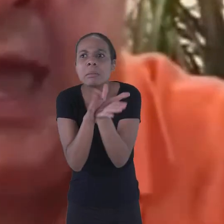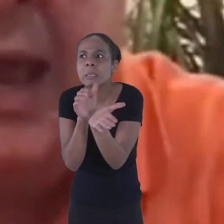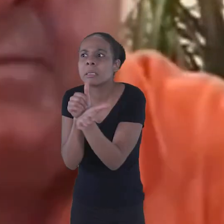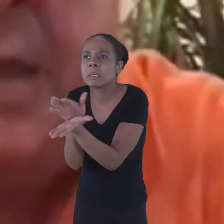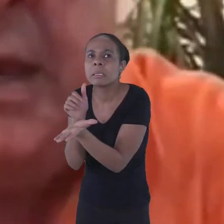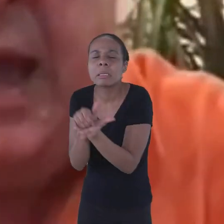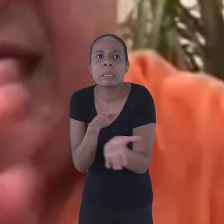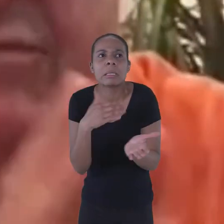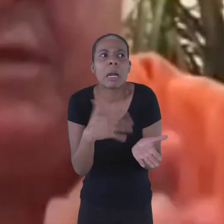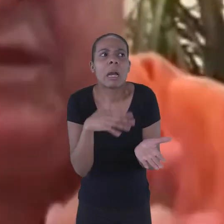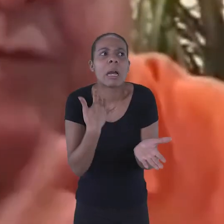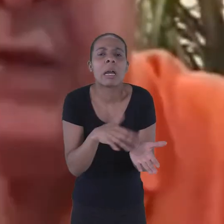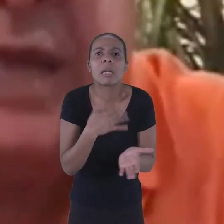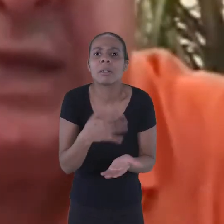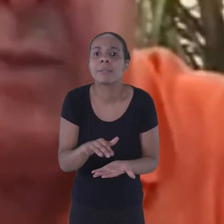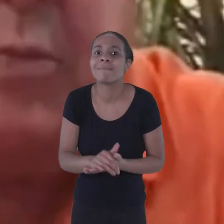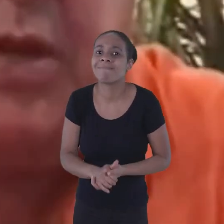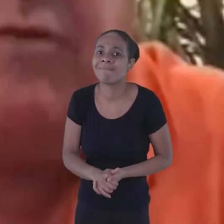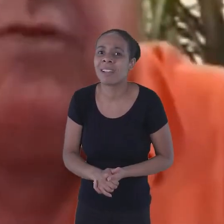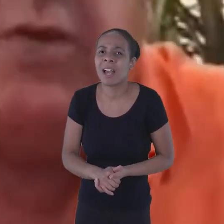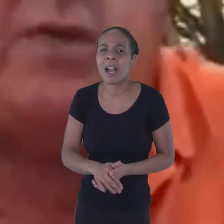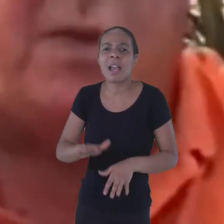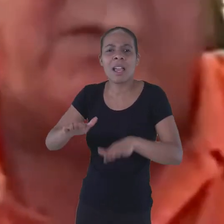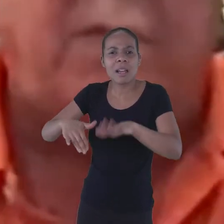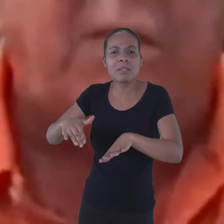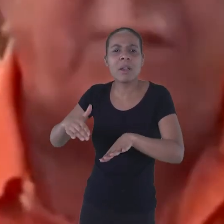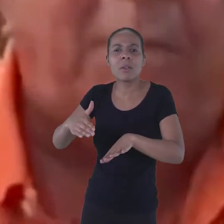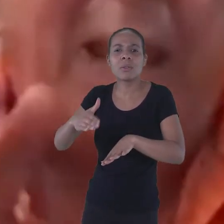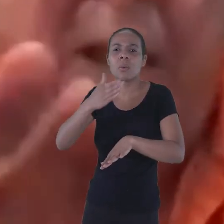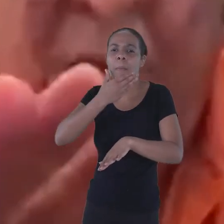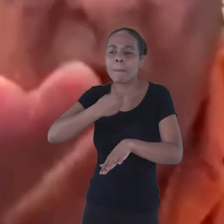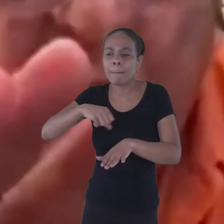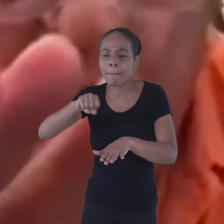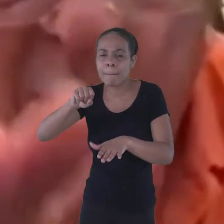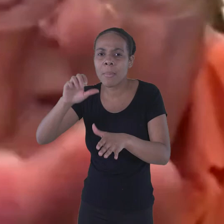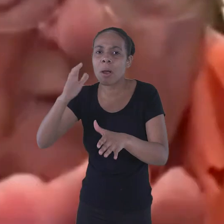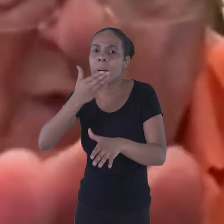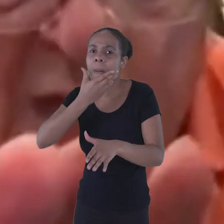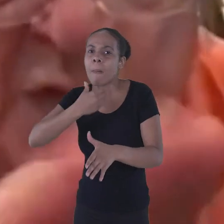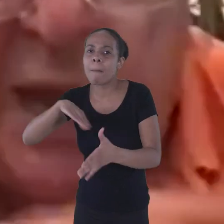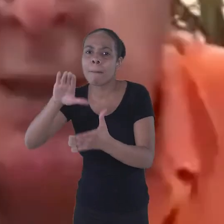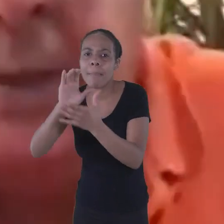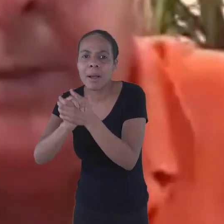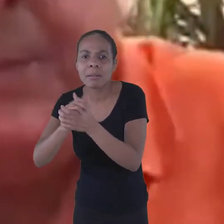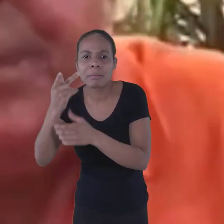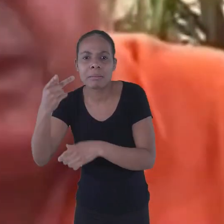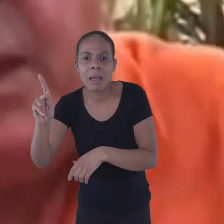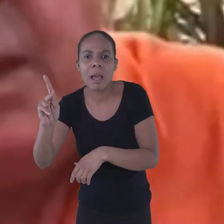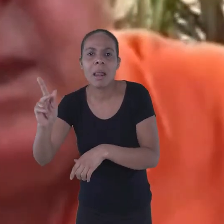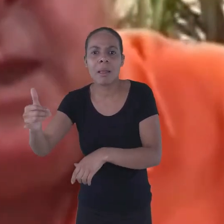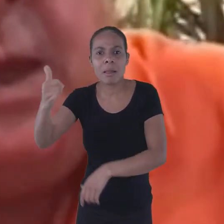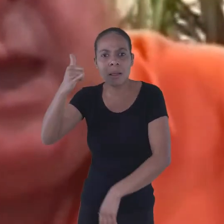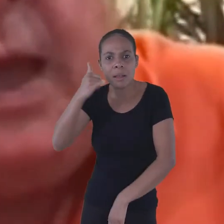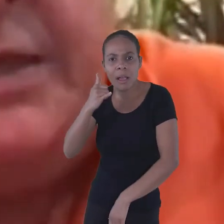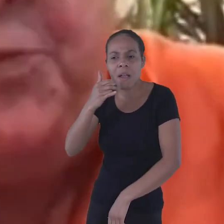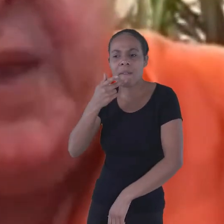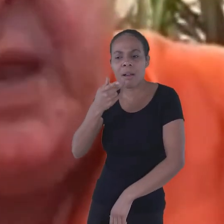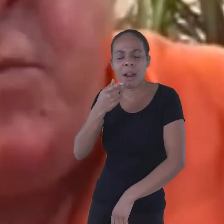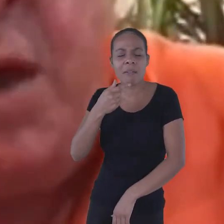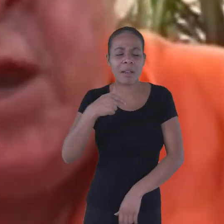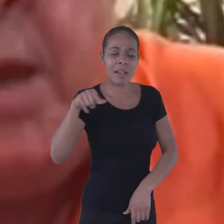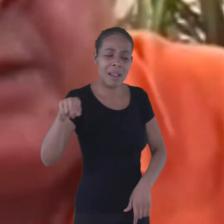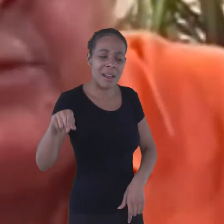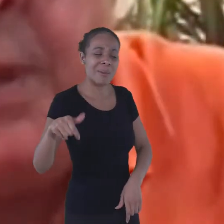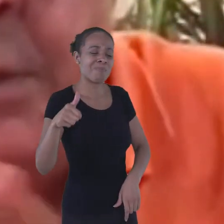esposo dela me ligava, ele falava, a Zezé está muito nervosa, eu falei, peraí que eu vou resolver isso já. Aí